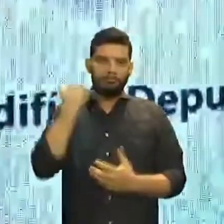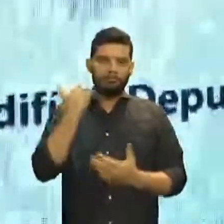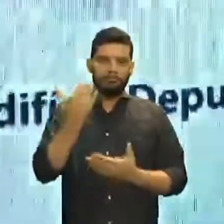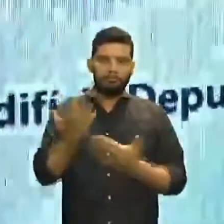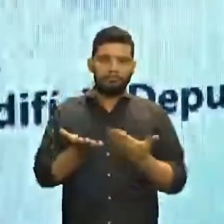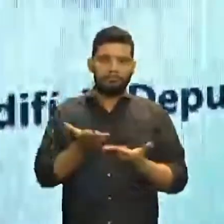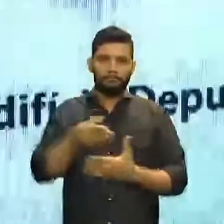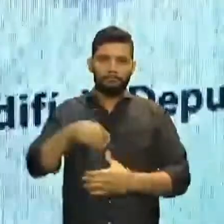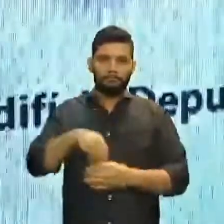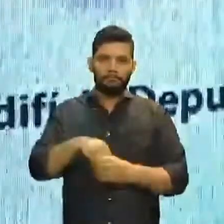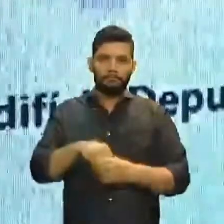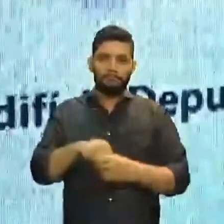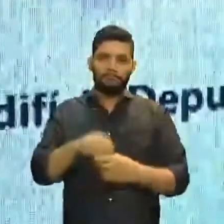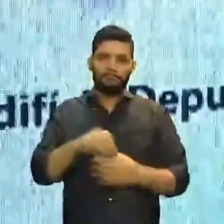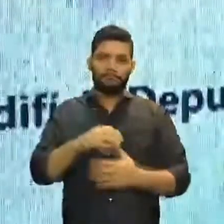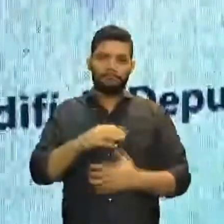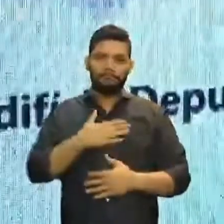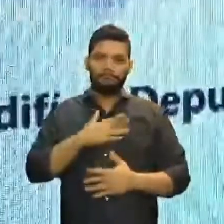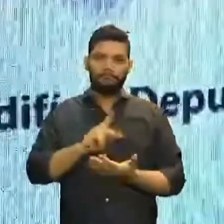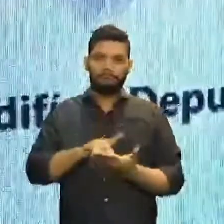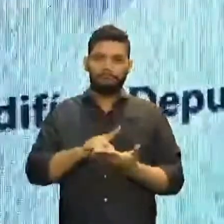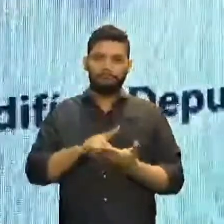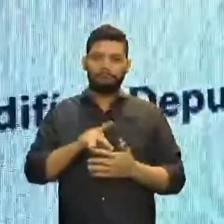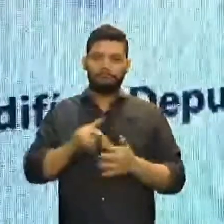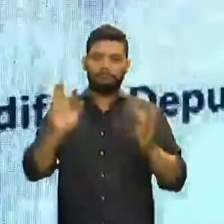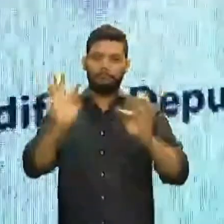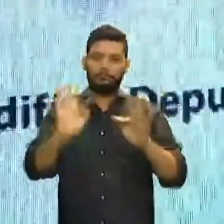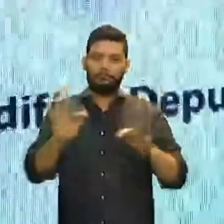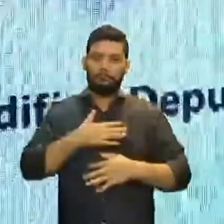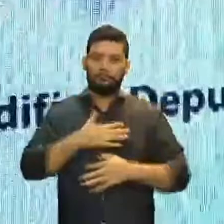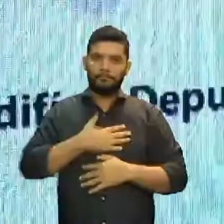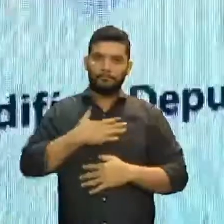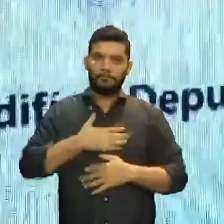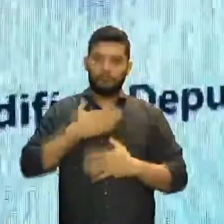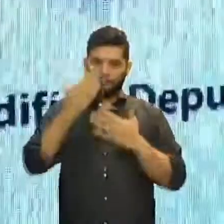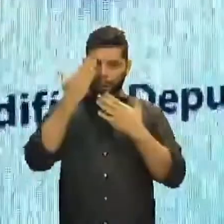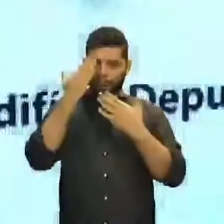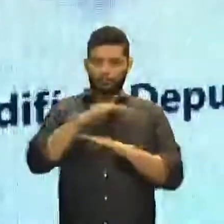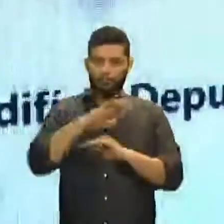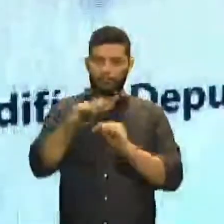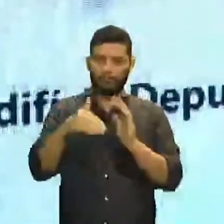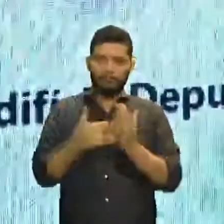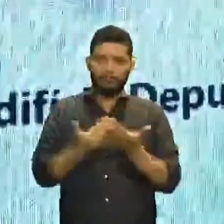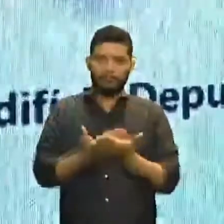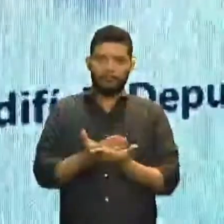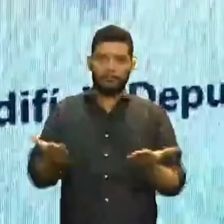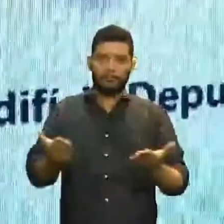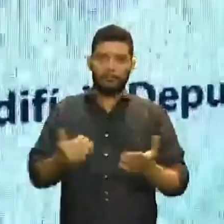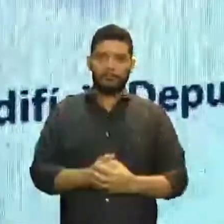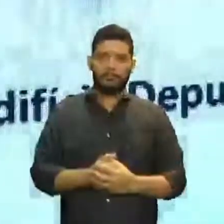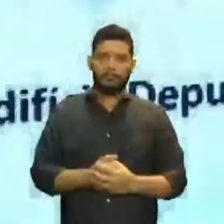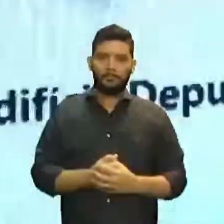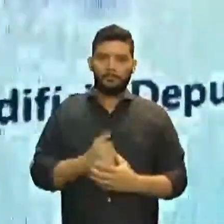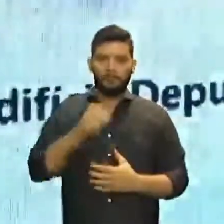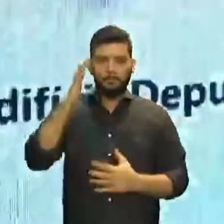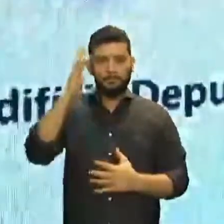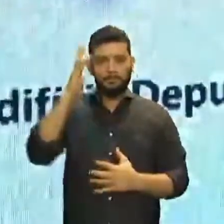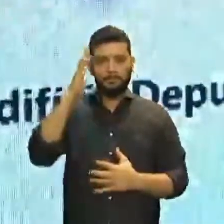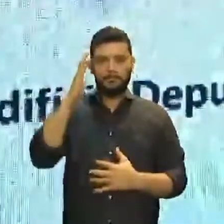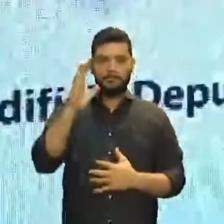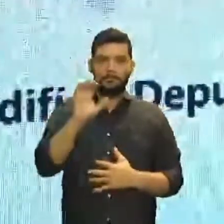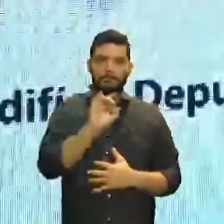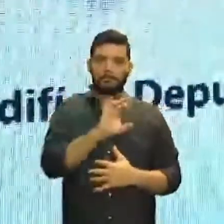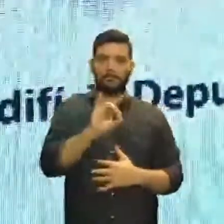serviços que são prestados aqui na Assembleia. Portanto, aqui eu estou muito feliz, satisfeito com esse momento. Eu quero agradecer a presença de todos